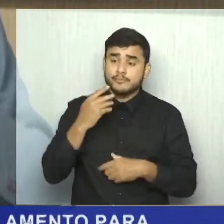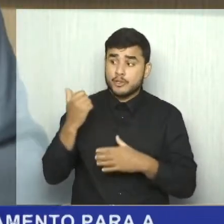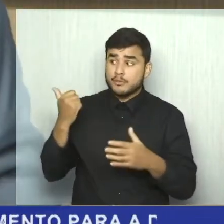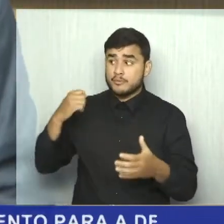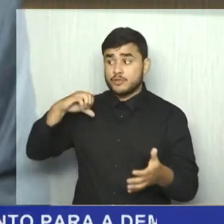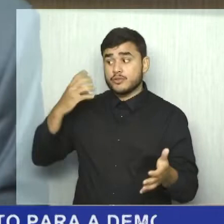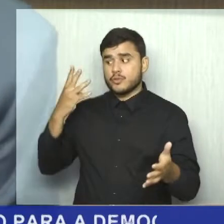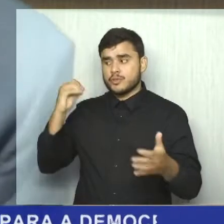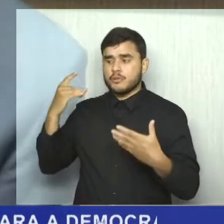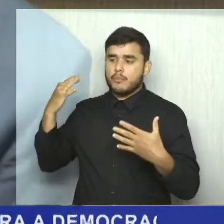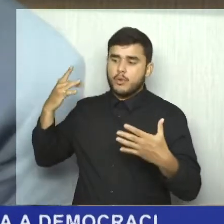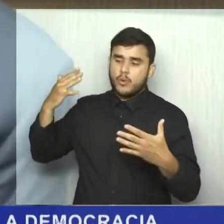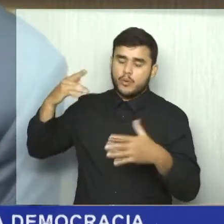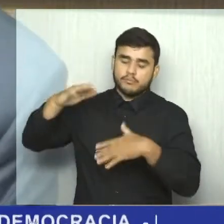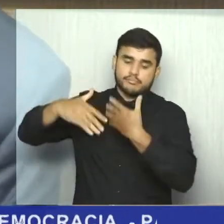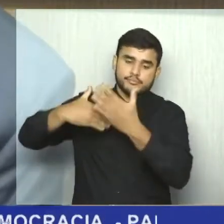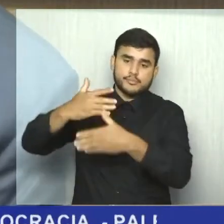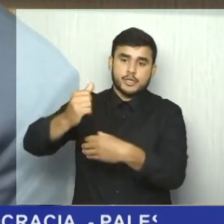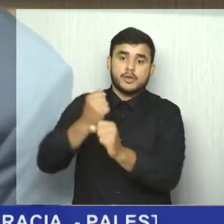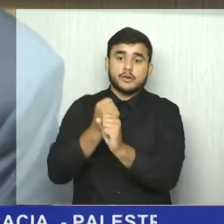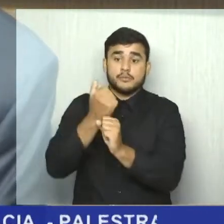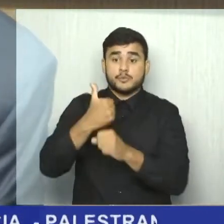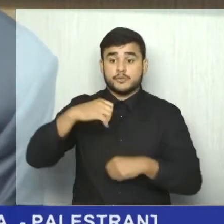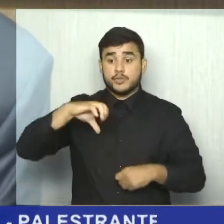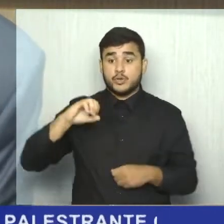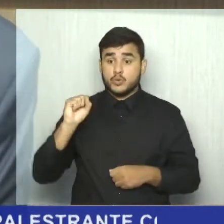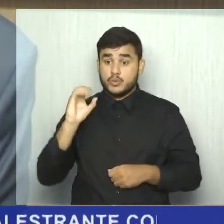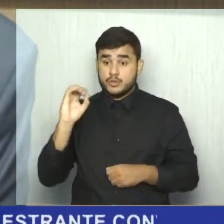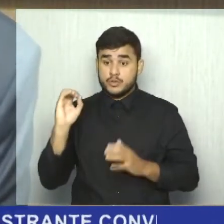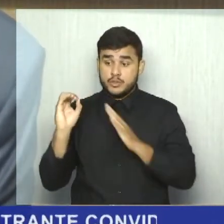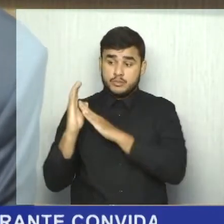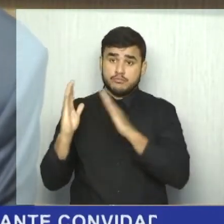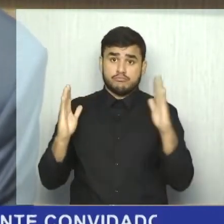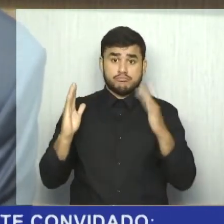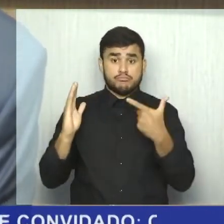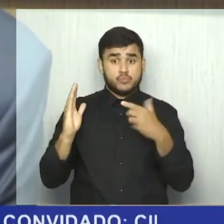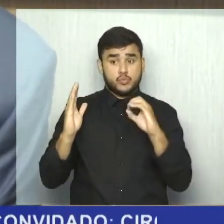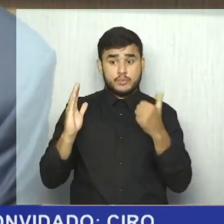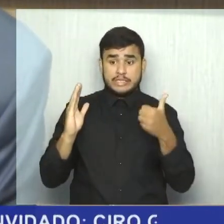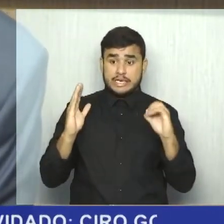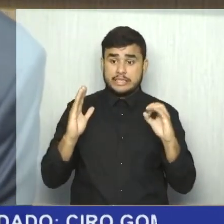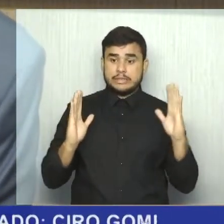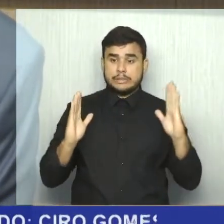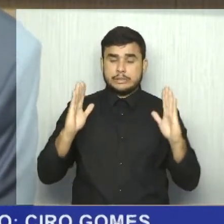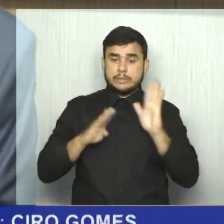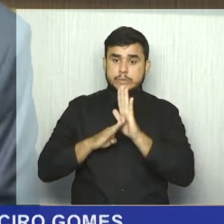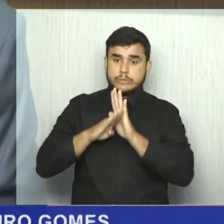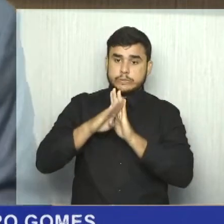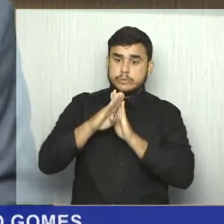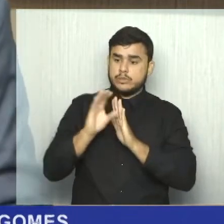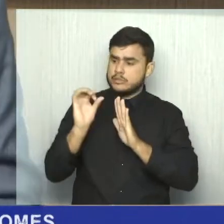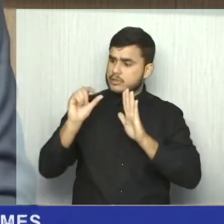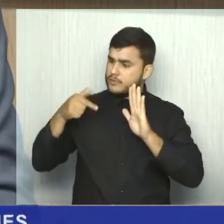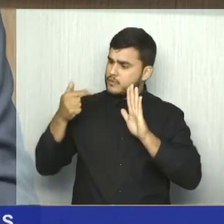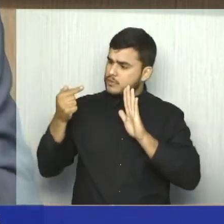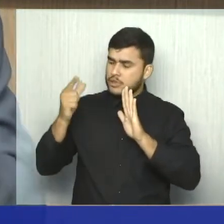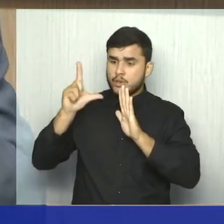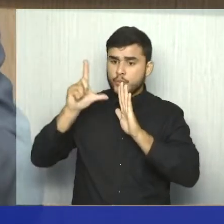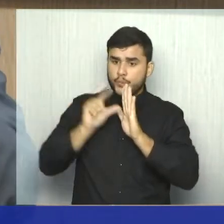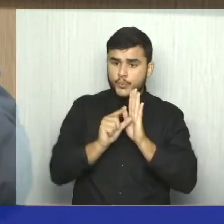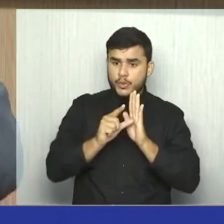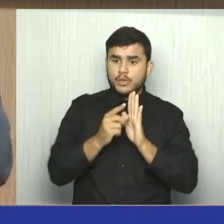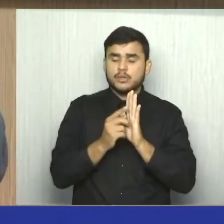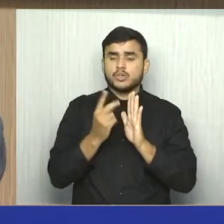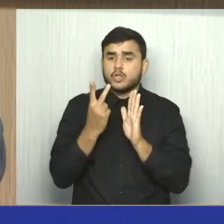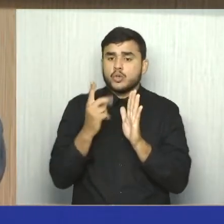1980. E cai entre 1980 e 2010 a média de crescimento, que era 6,7, para 2,5. Sendo que a